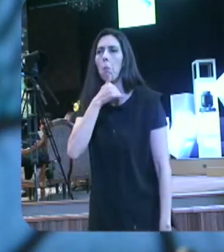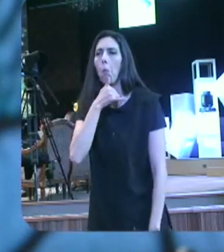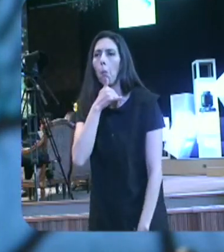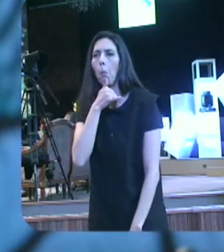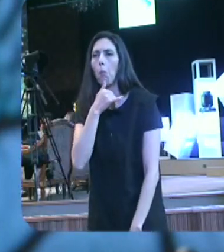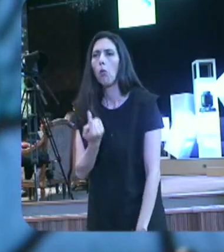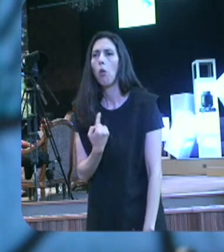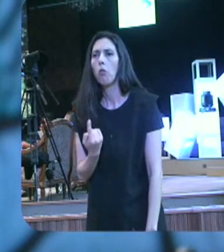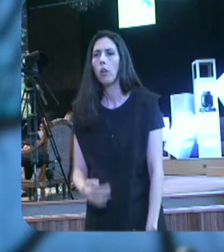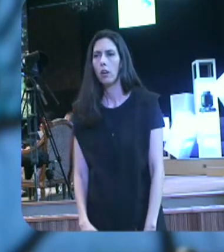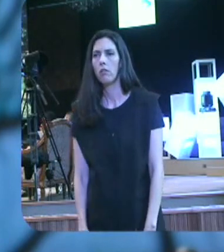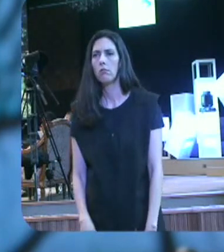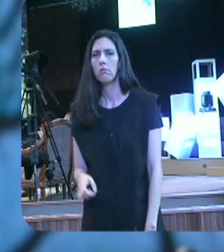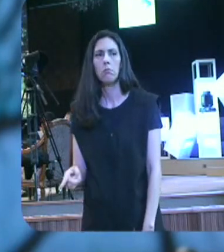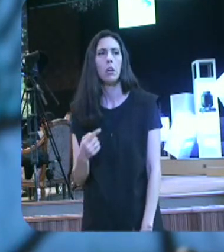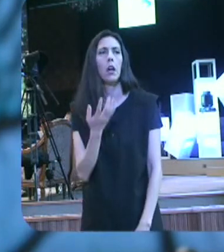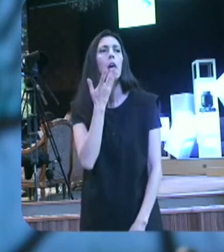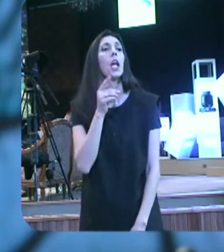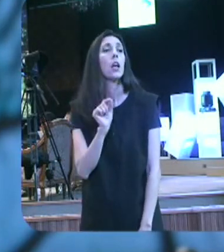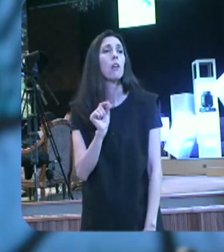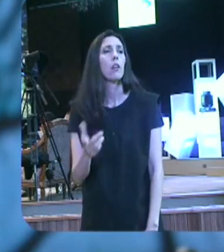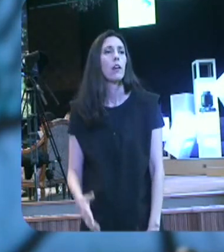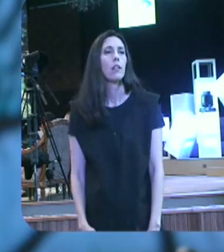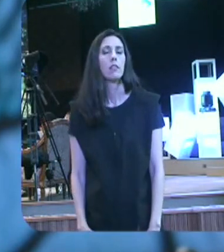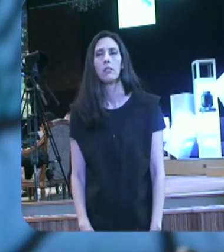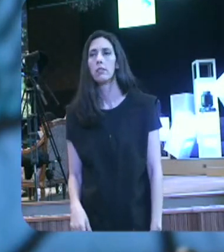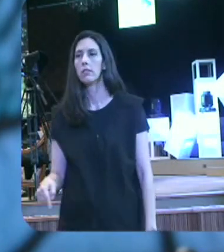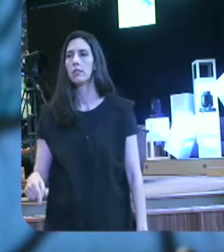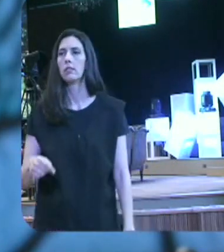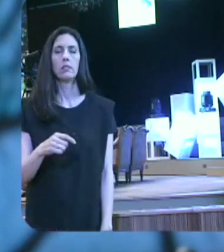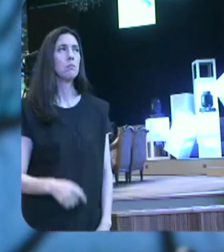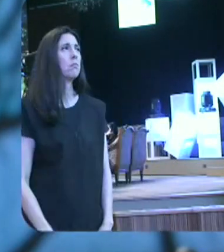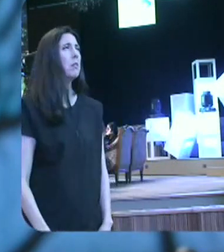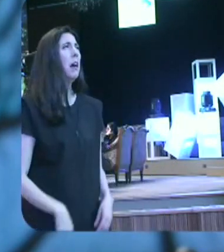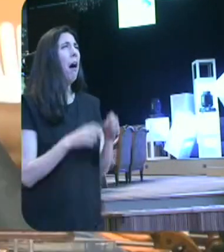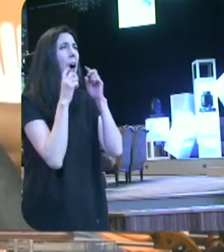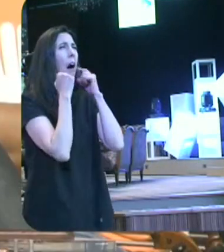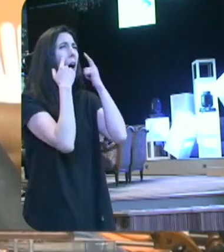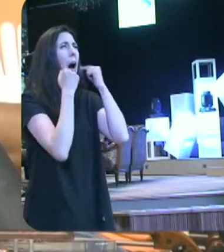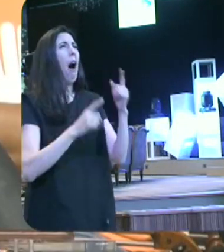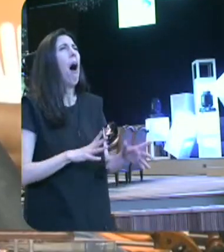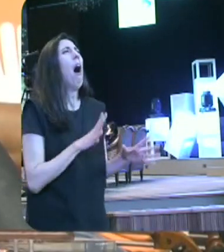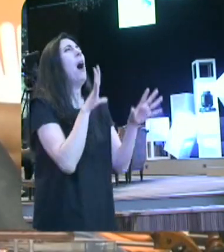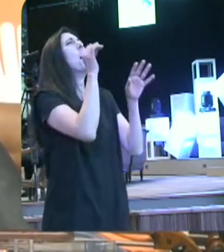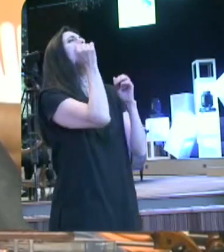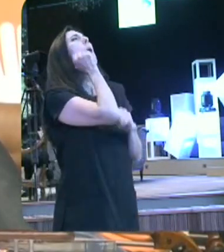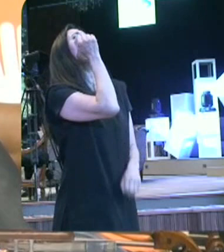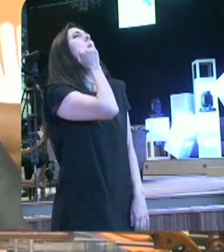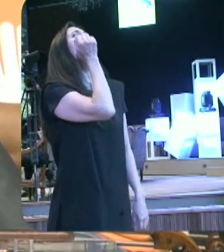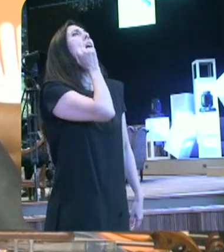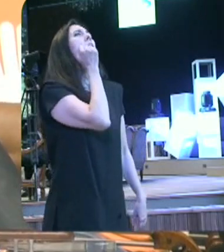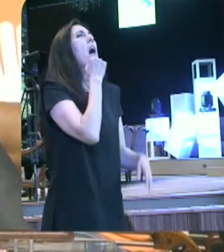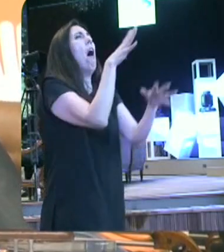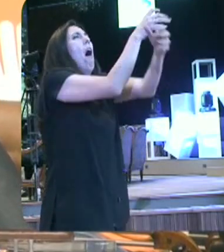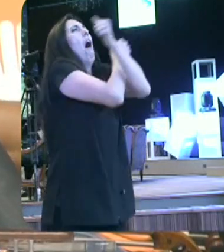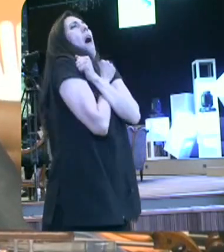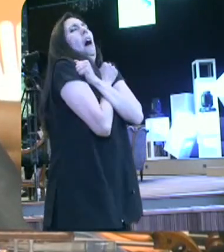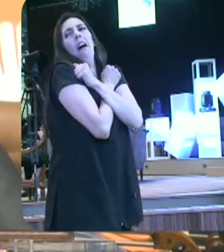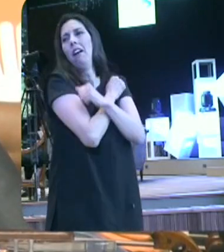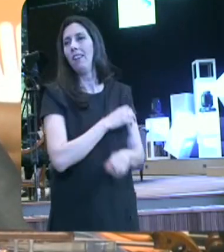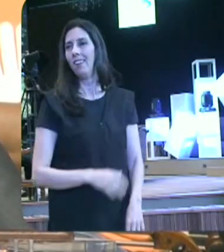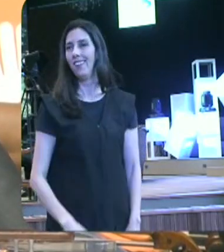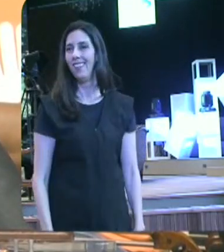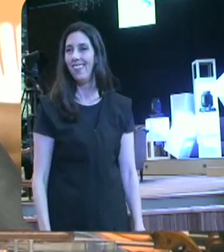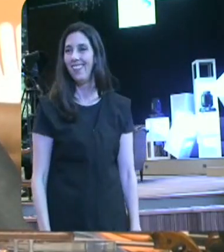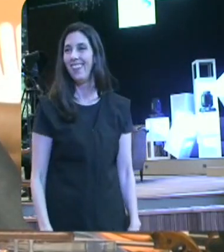Ela pula no colo da sua mãe. Ela pula no colo dos braços